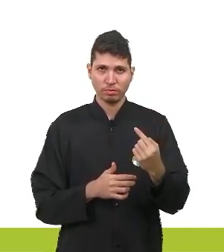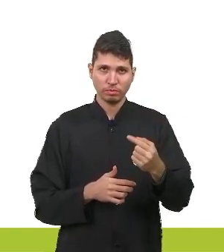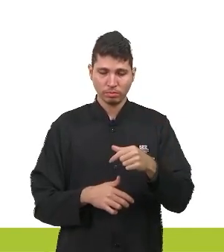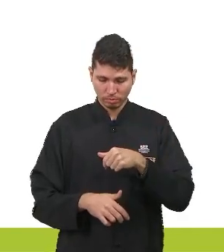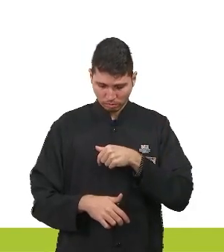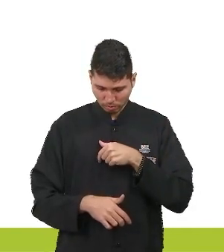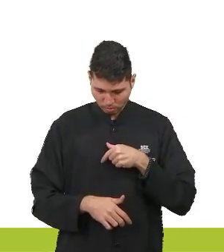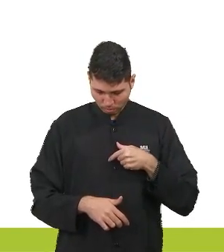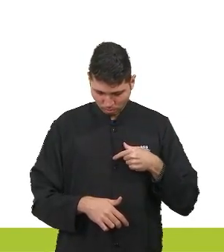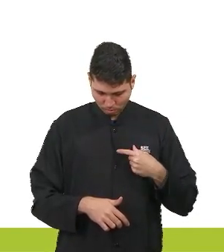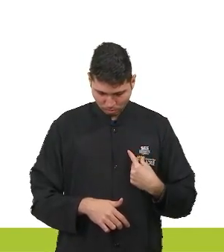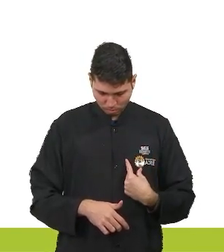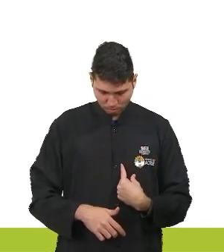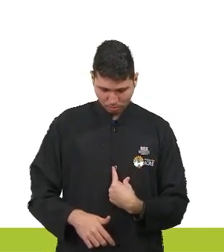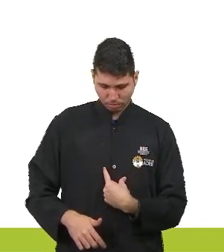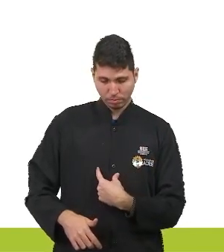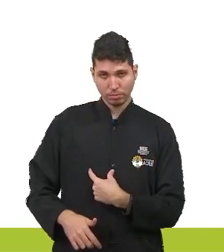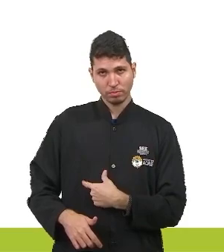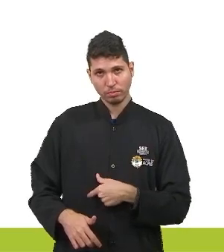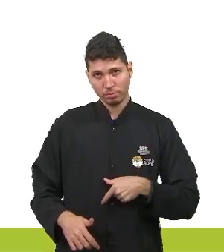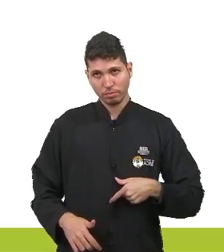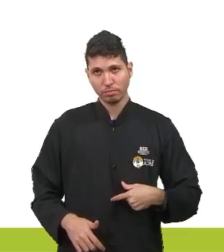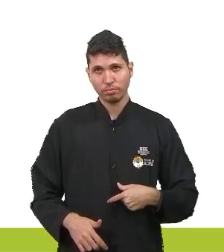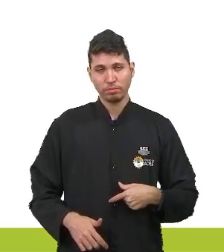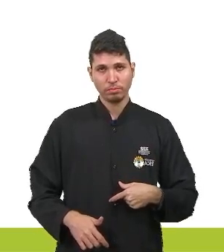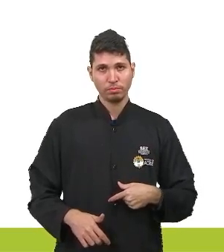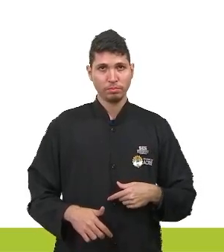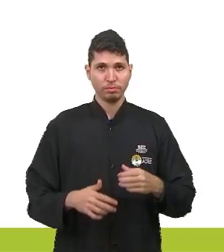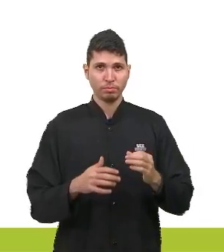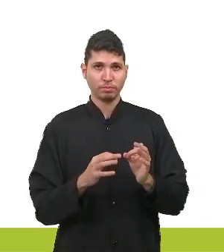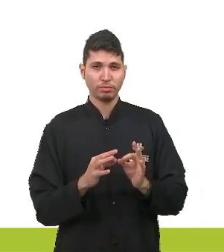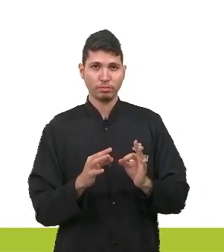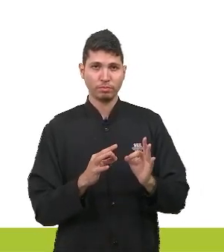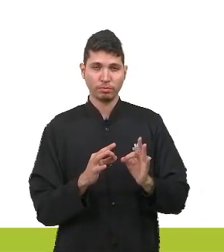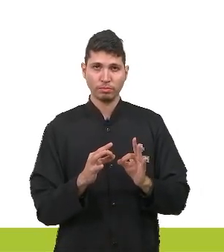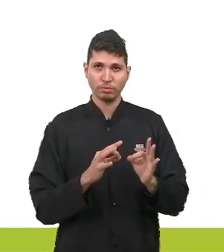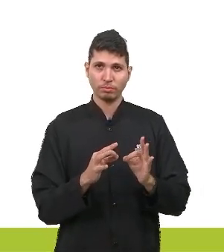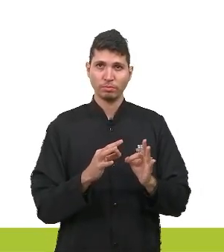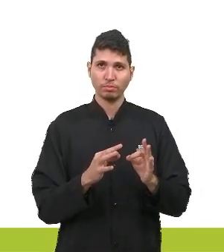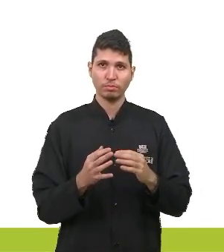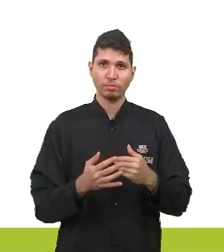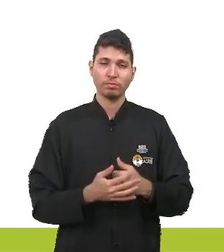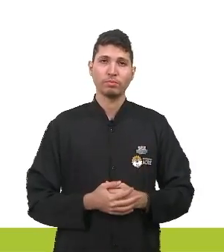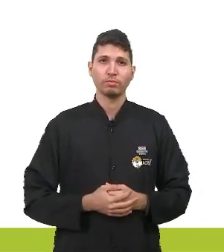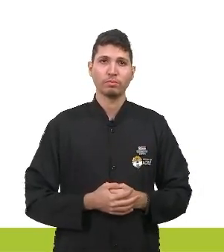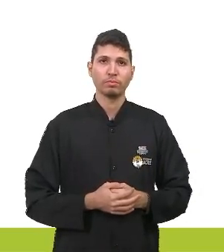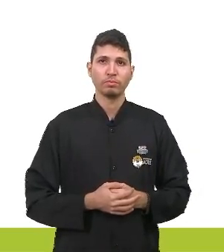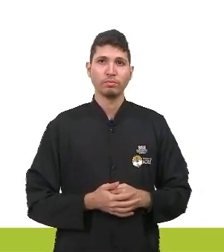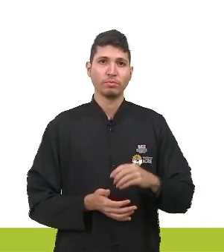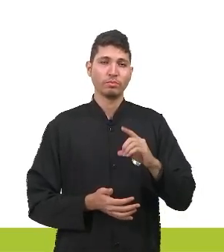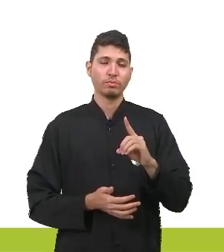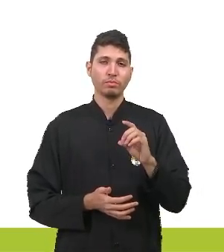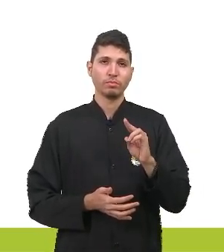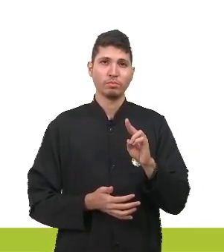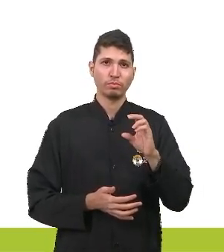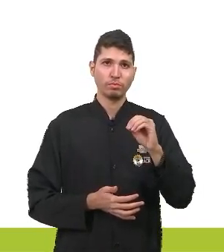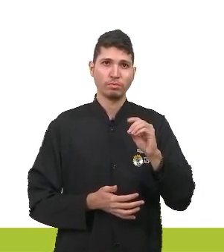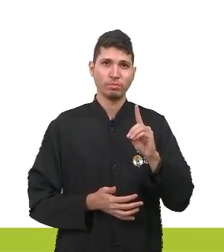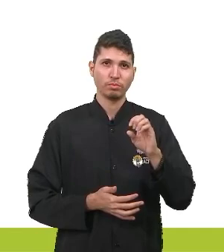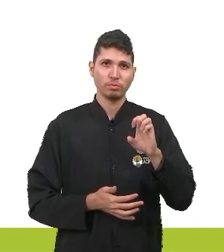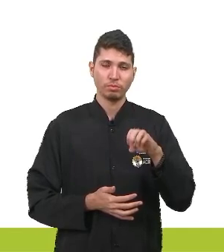gente tem uma divisão aí, duodeno, jejum e íleo. O duodeno é a